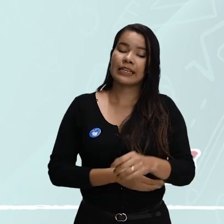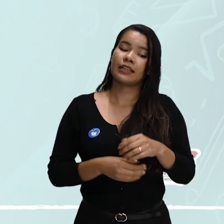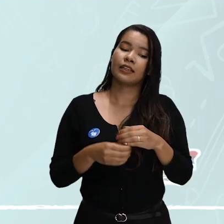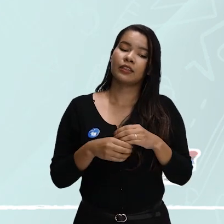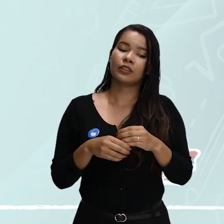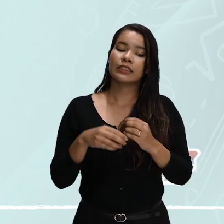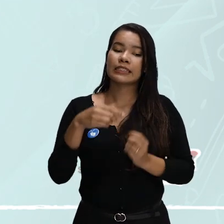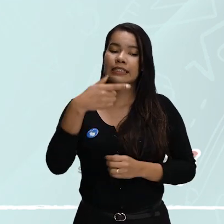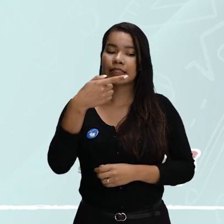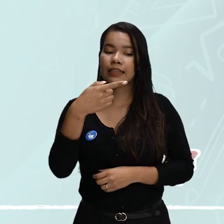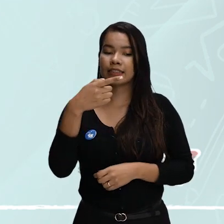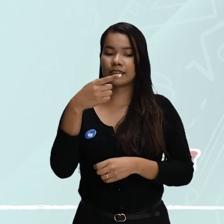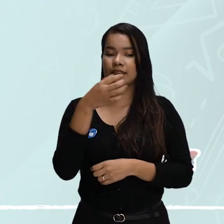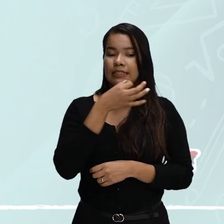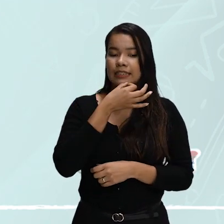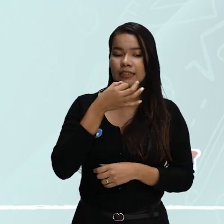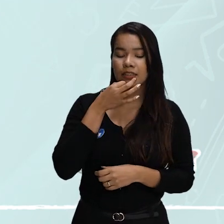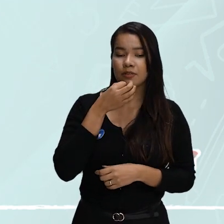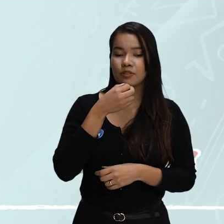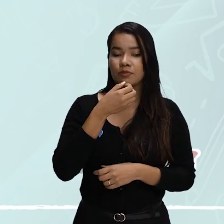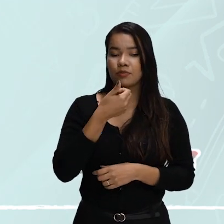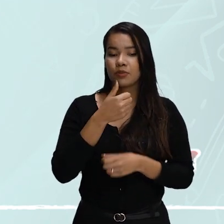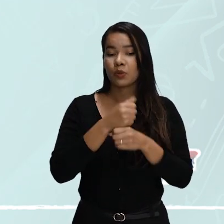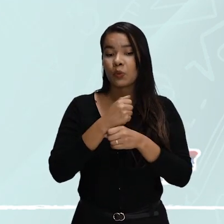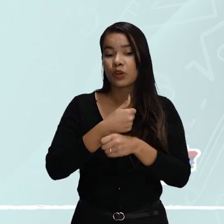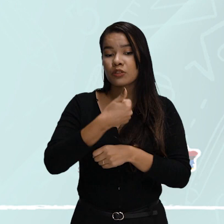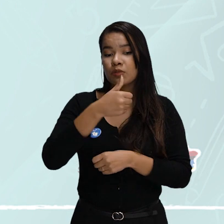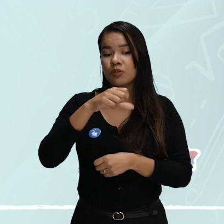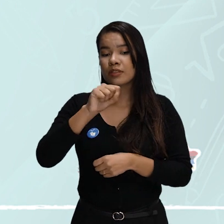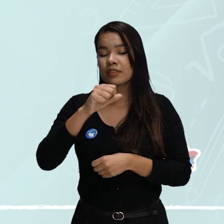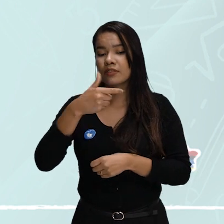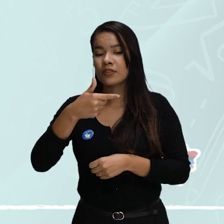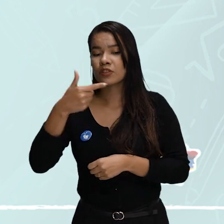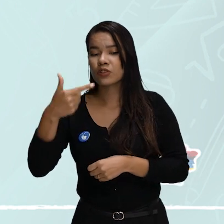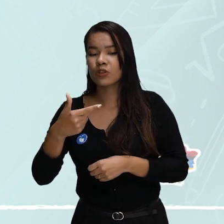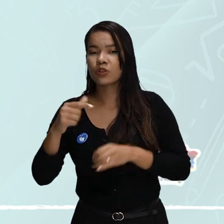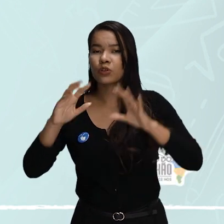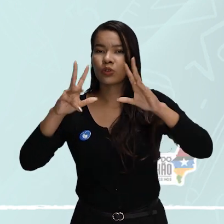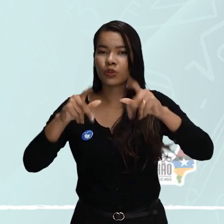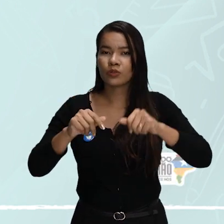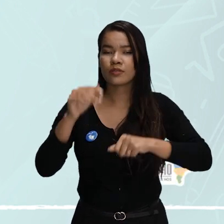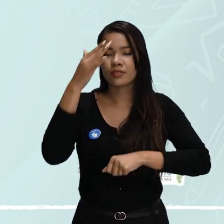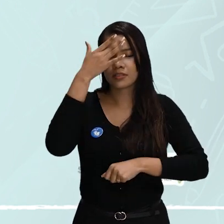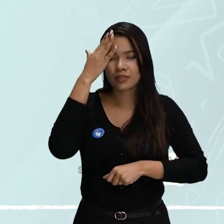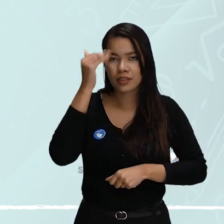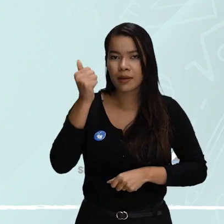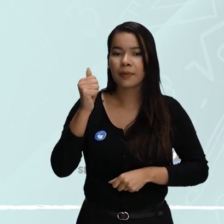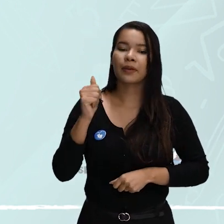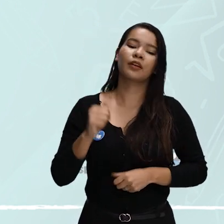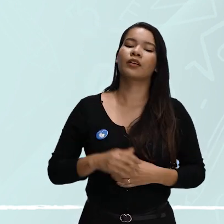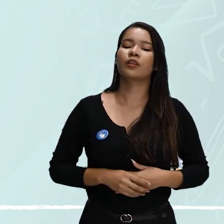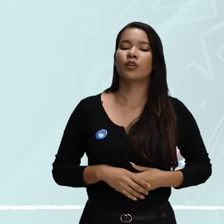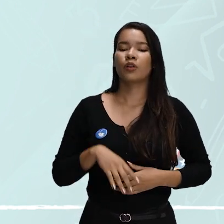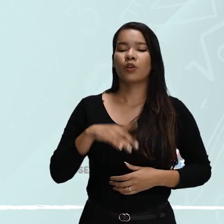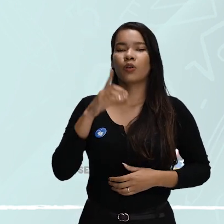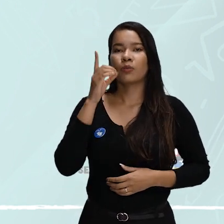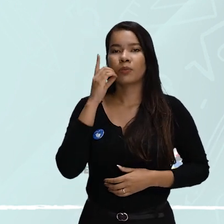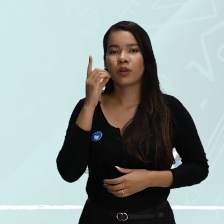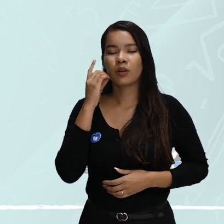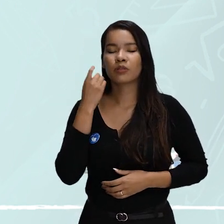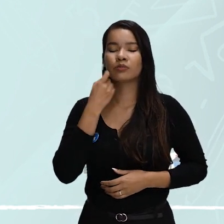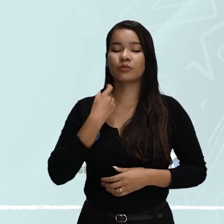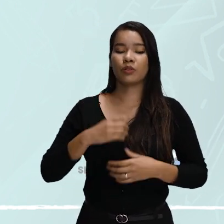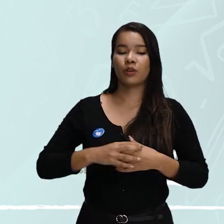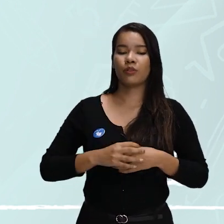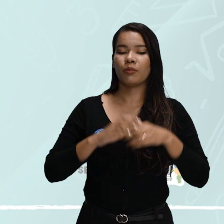7 de setembro de 1822, todo mundo sabe, Dom Pedro proclamou a